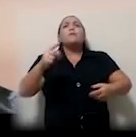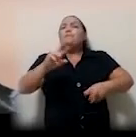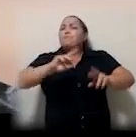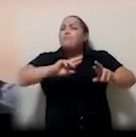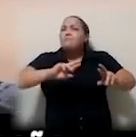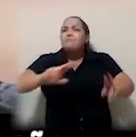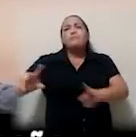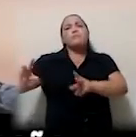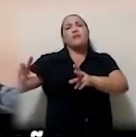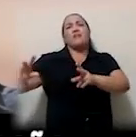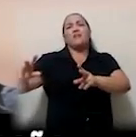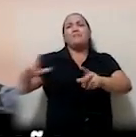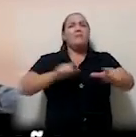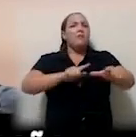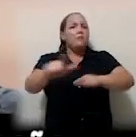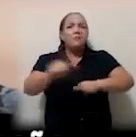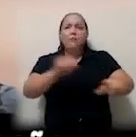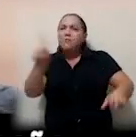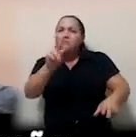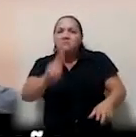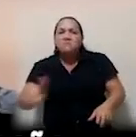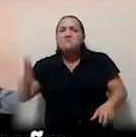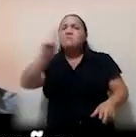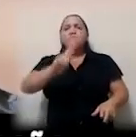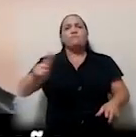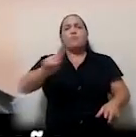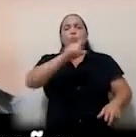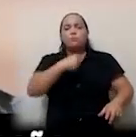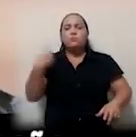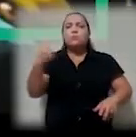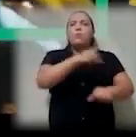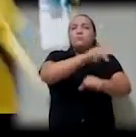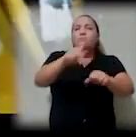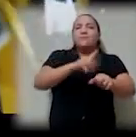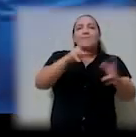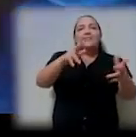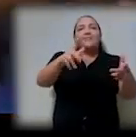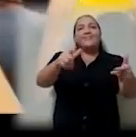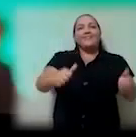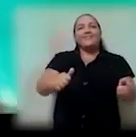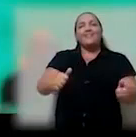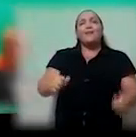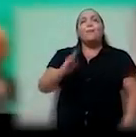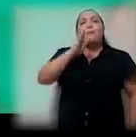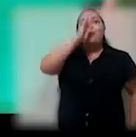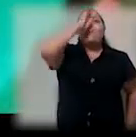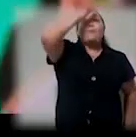produtora. Temos certeza que dessa forma seremos uma grande nação.